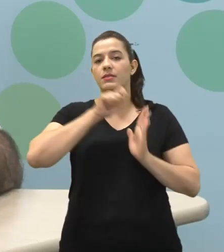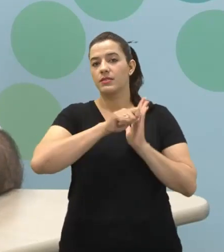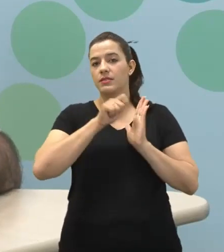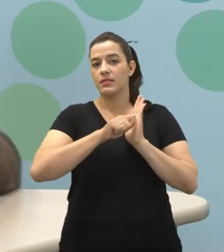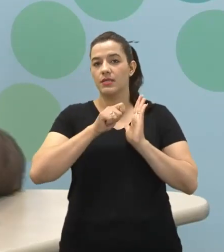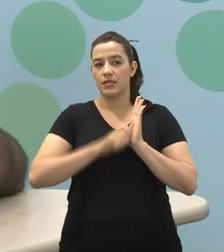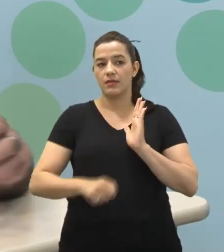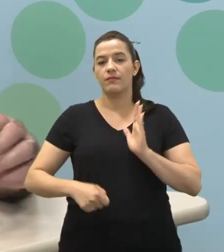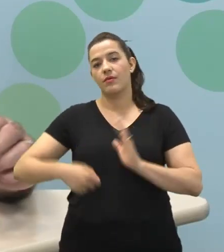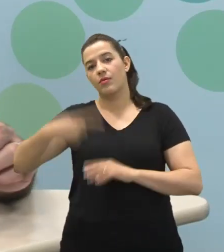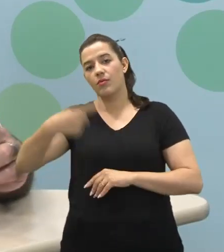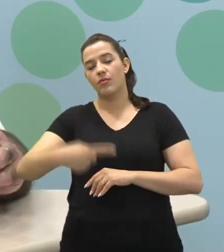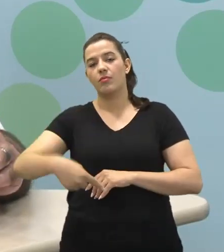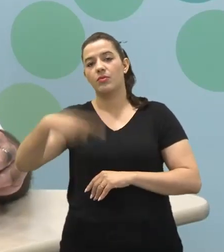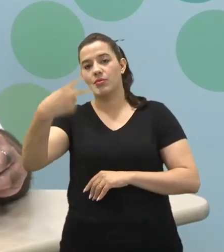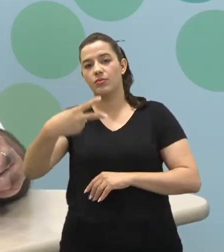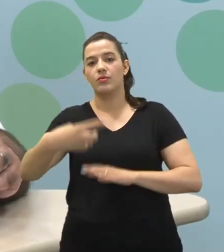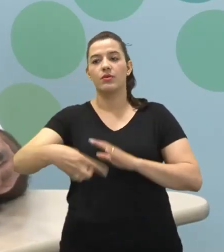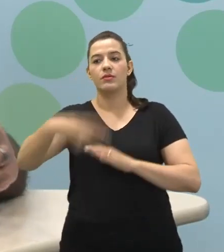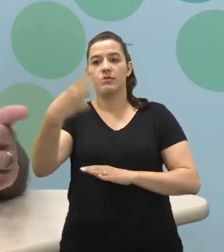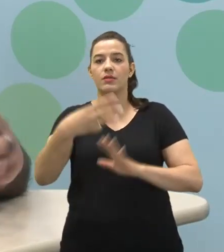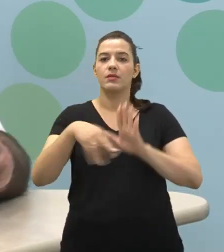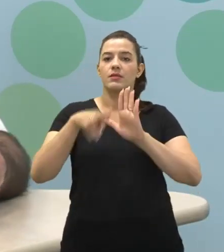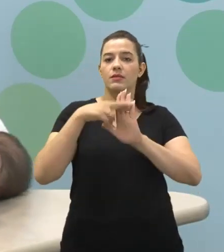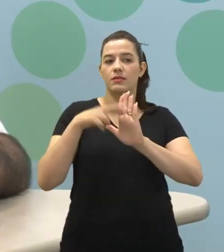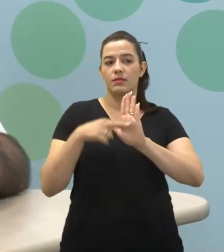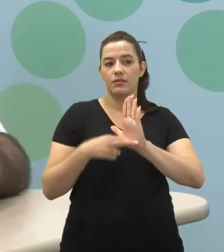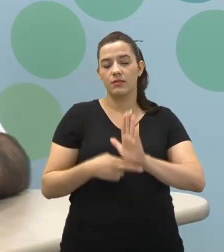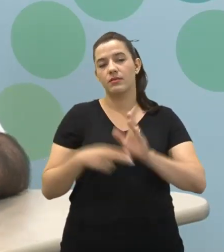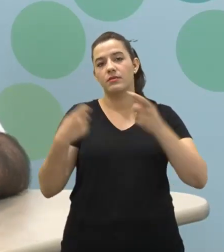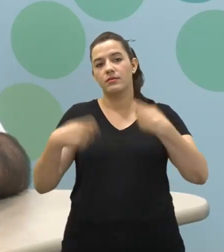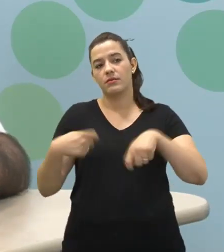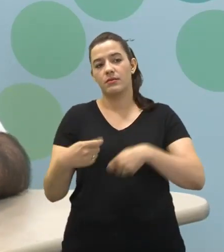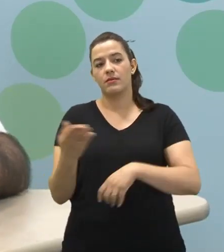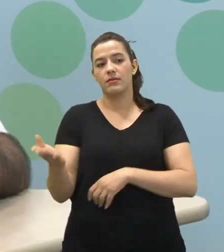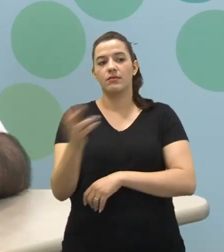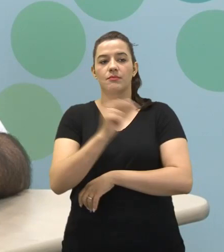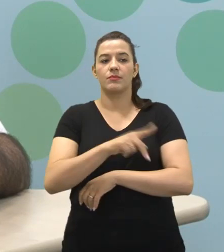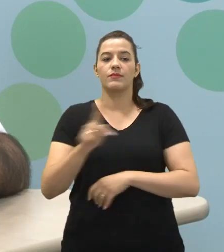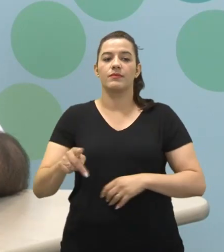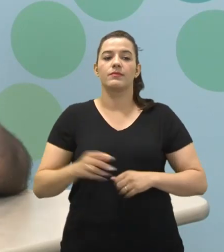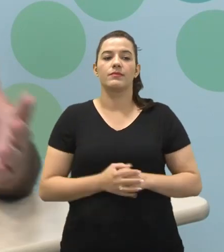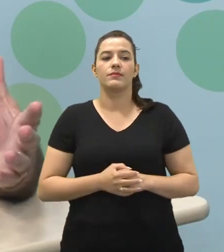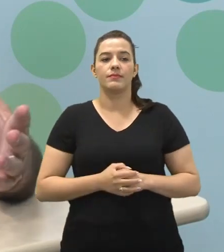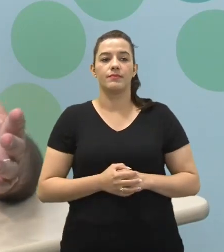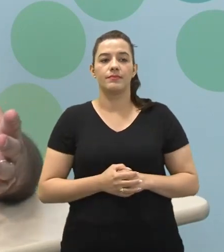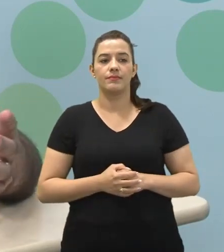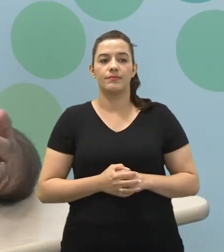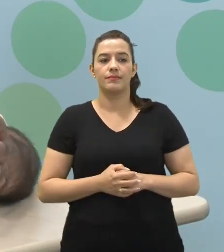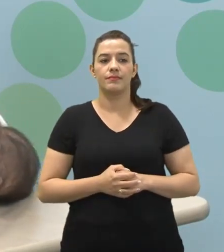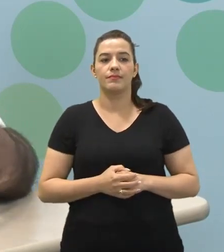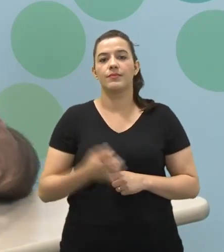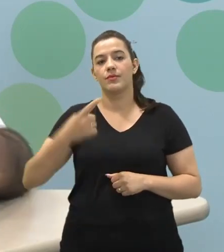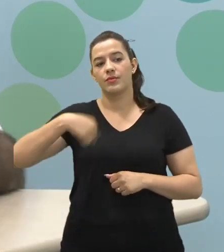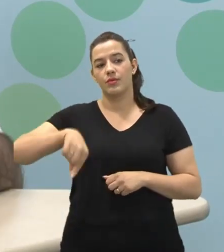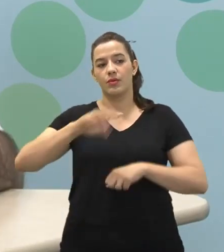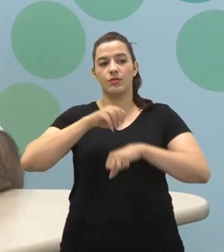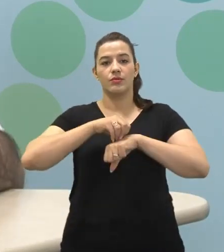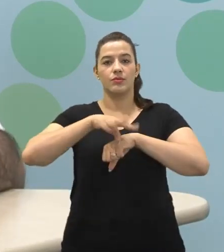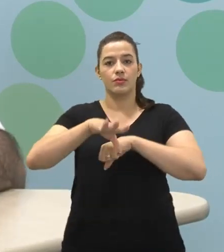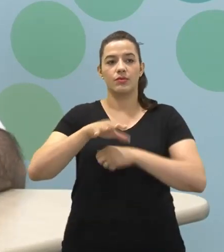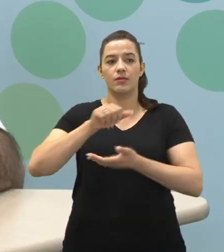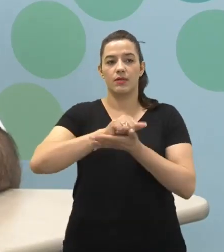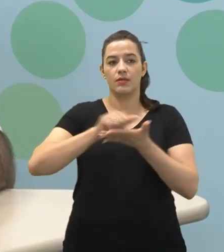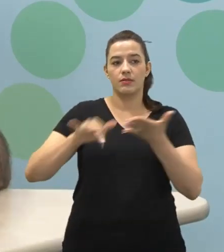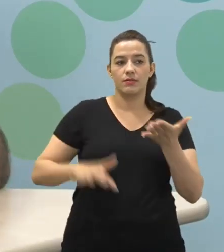regras e pelo menos uma regra será o será dado ao professor né É nós sugerimos né